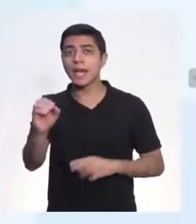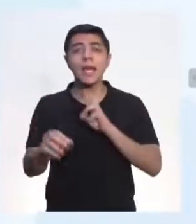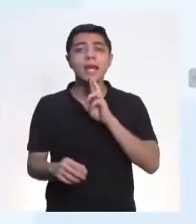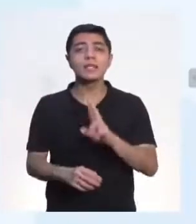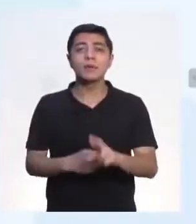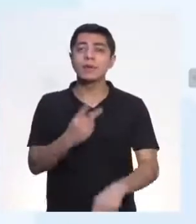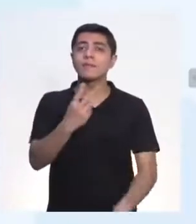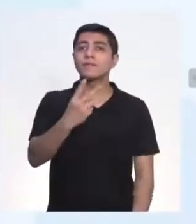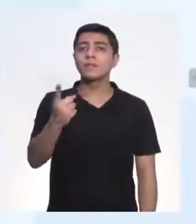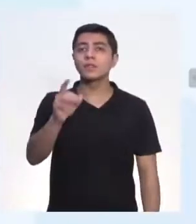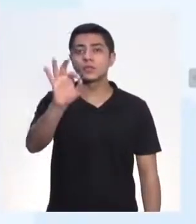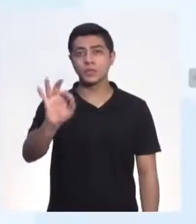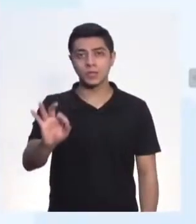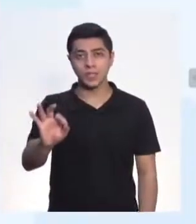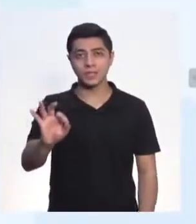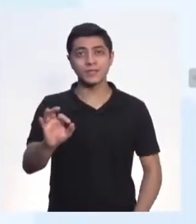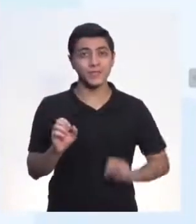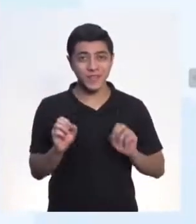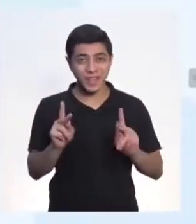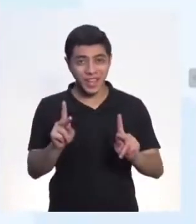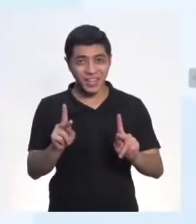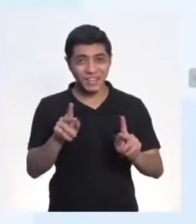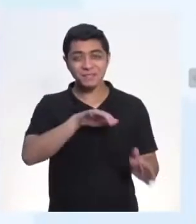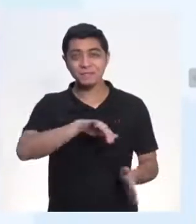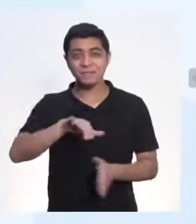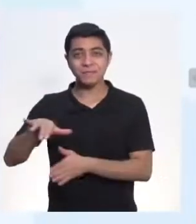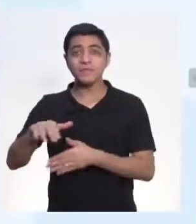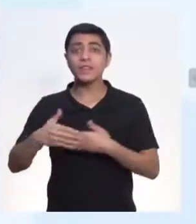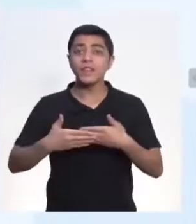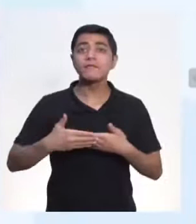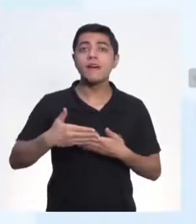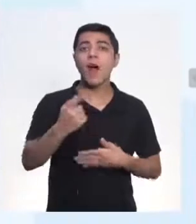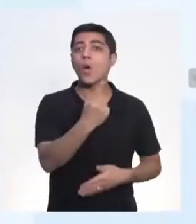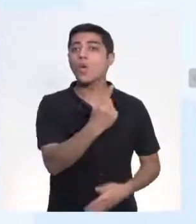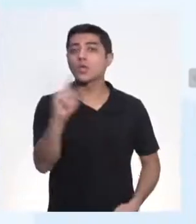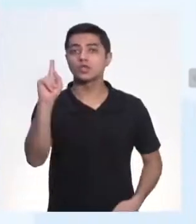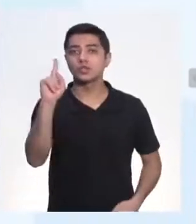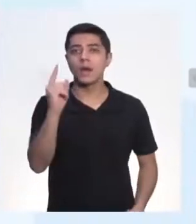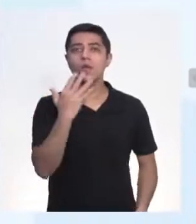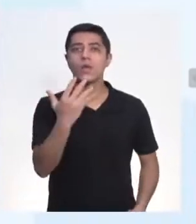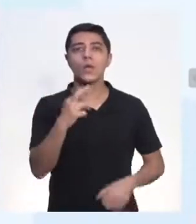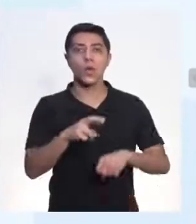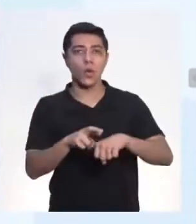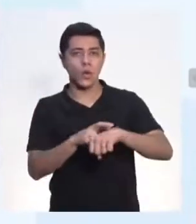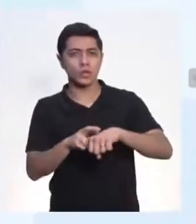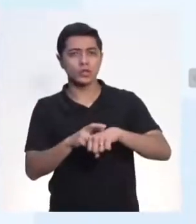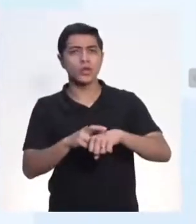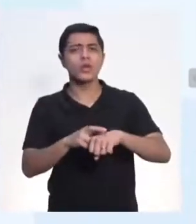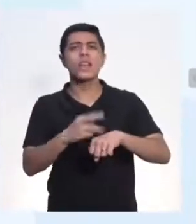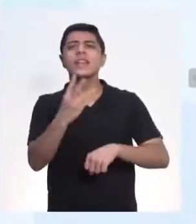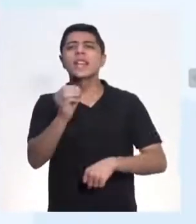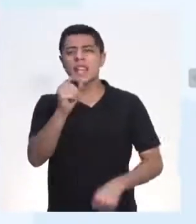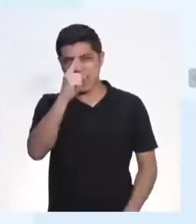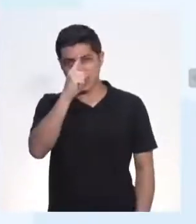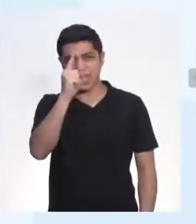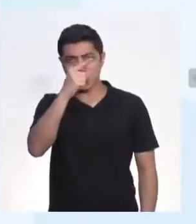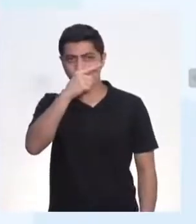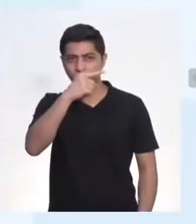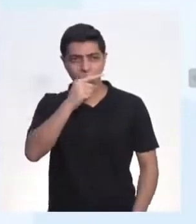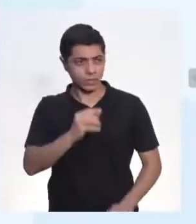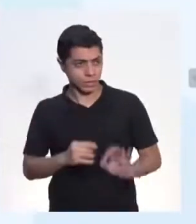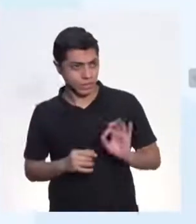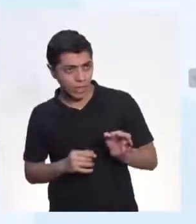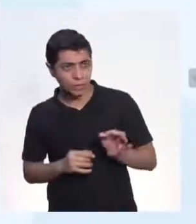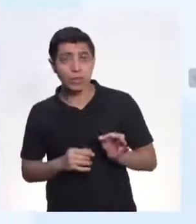21%. E aí agora a gente vai para a última, que é o roxo. Aí agora no roxo é 30 segundos, certo, Jonas? Beleza.